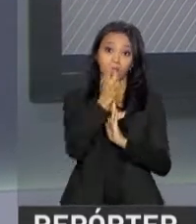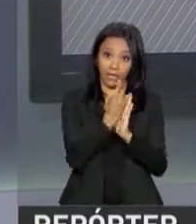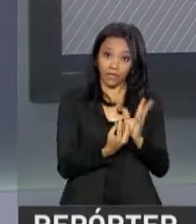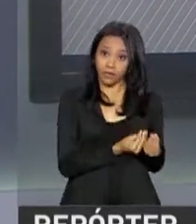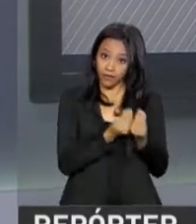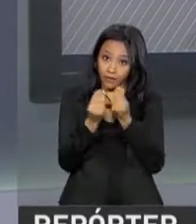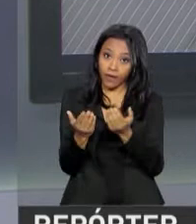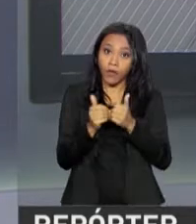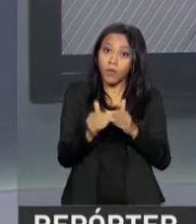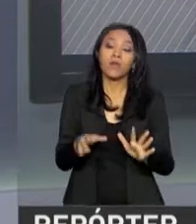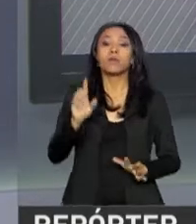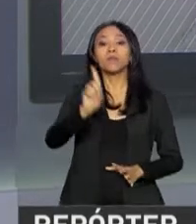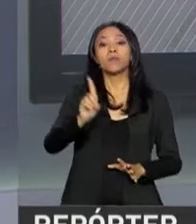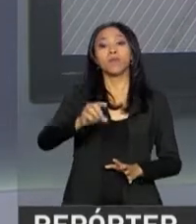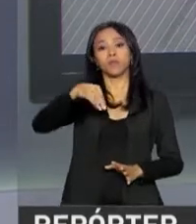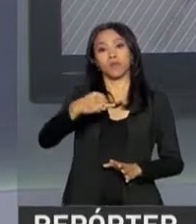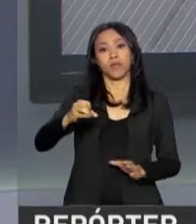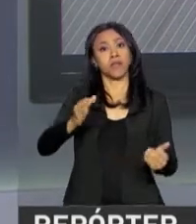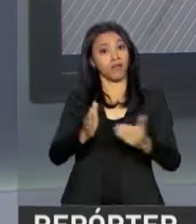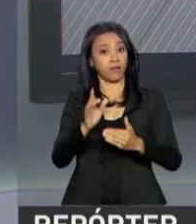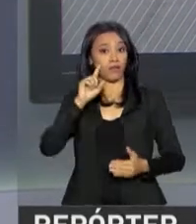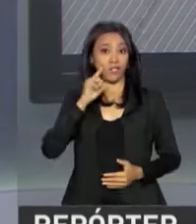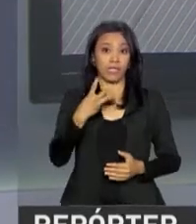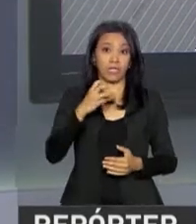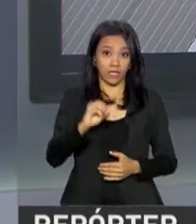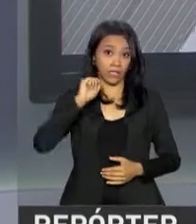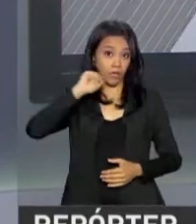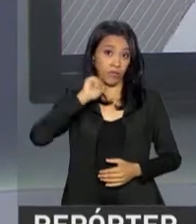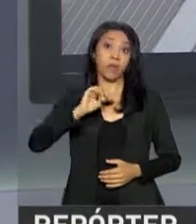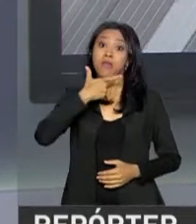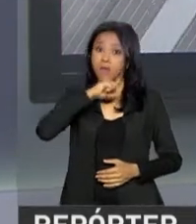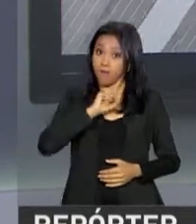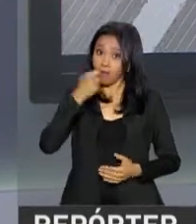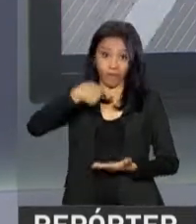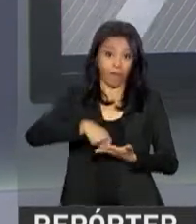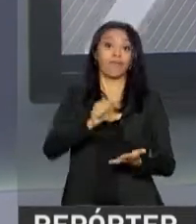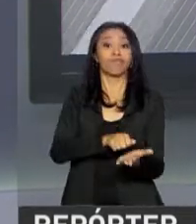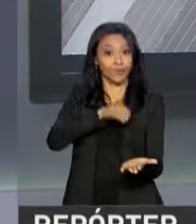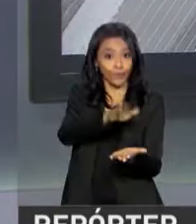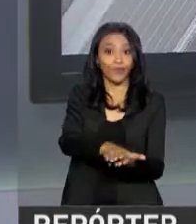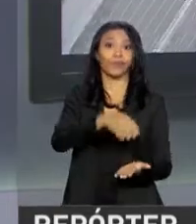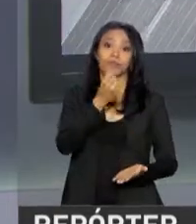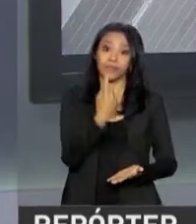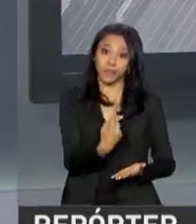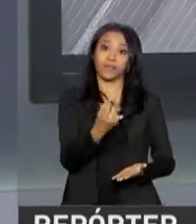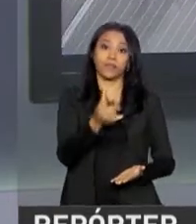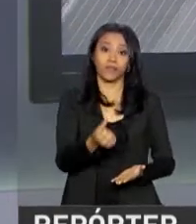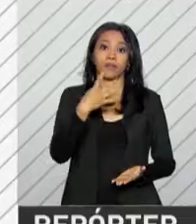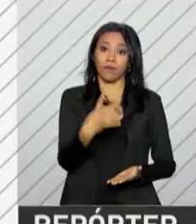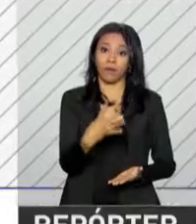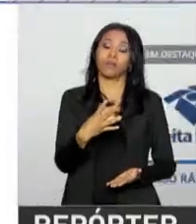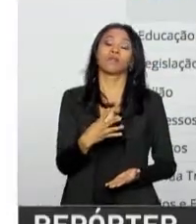março e vai até 30 de abril a multa mínima para quem não declarar é de cento e sessenta e quatro reais e sete centavos